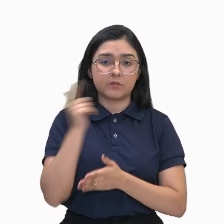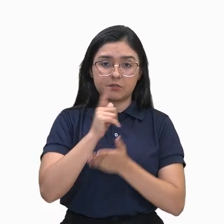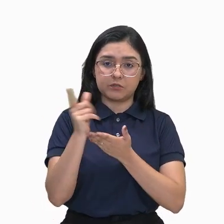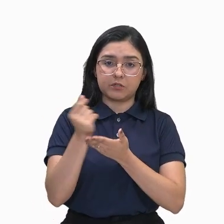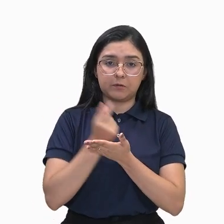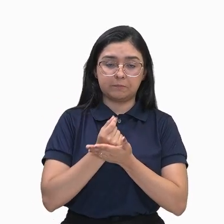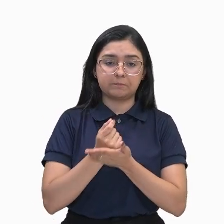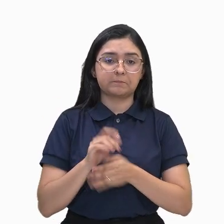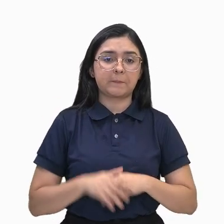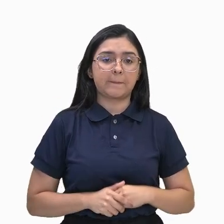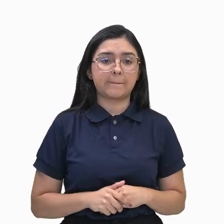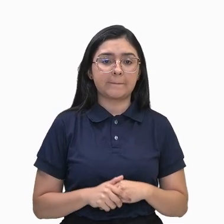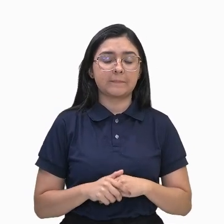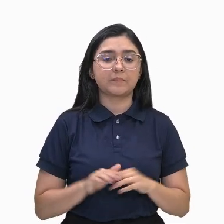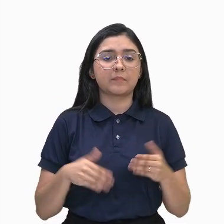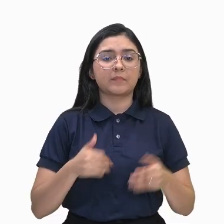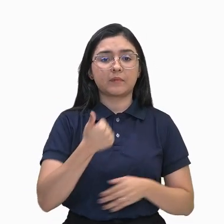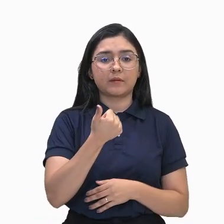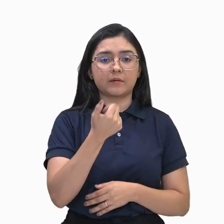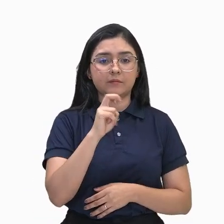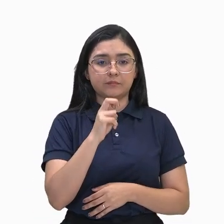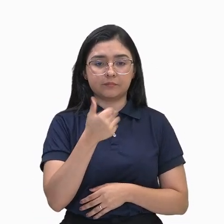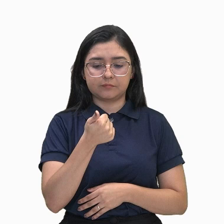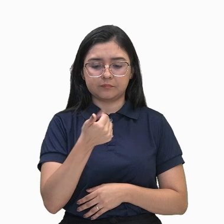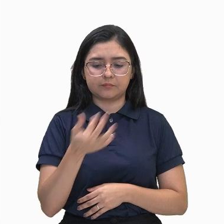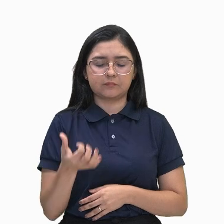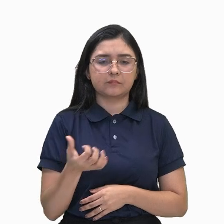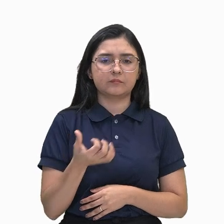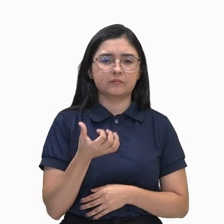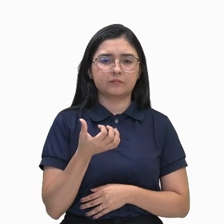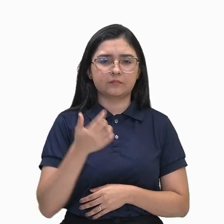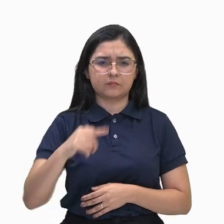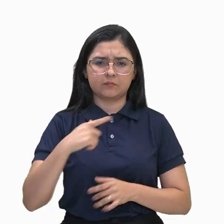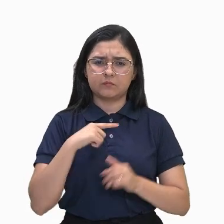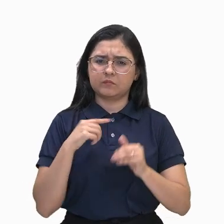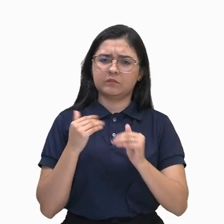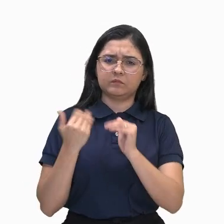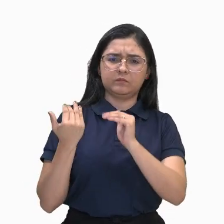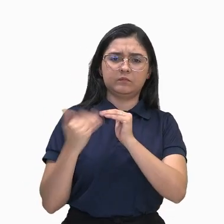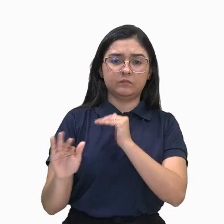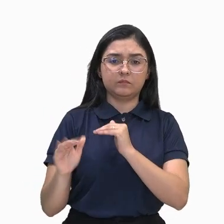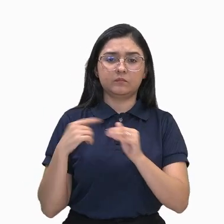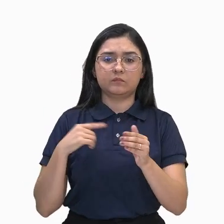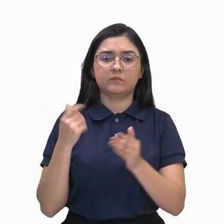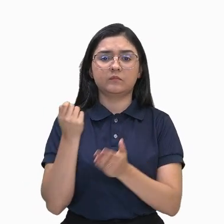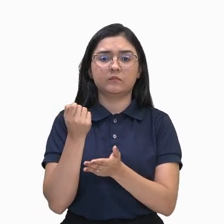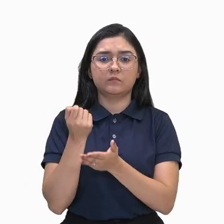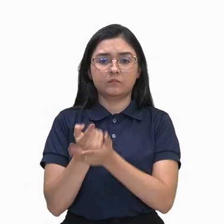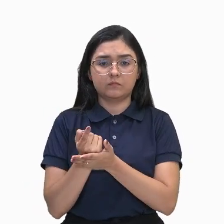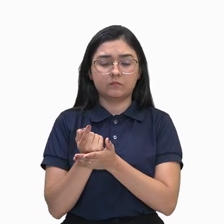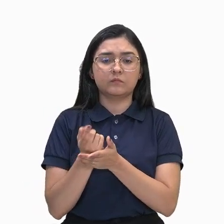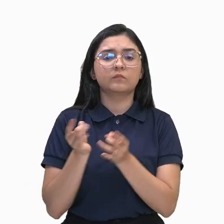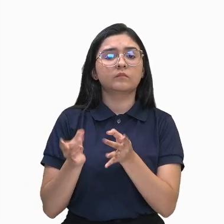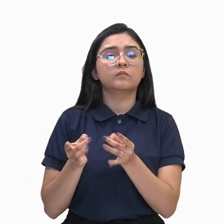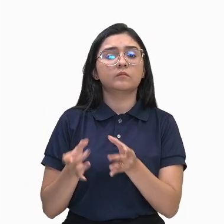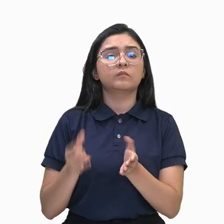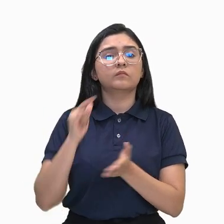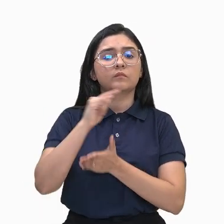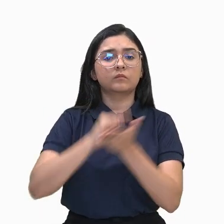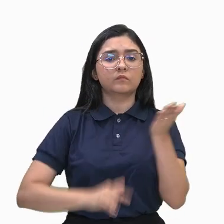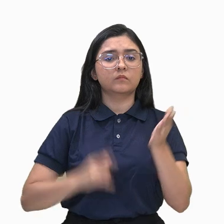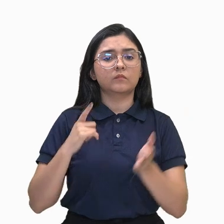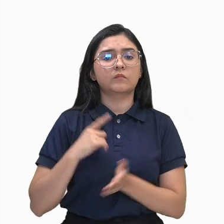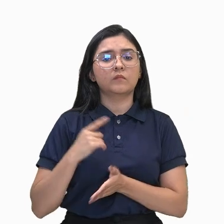Em 1517, revoltado com a venda de indulgência realizada pelo dominicano João Texeu, Lutero escreveu